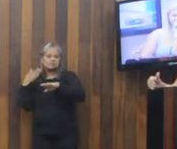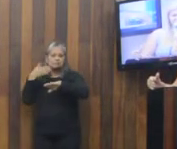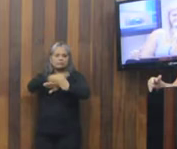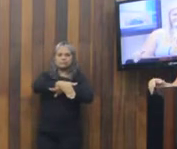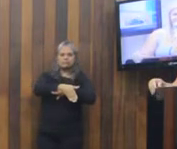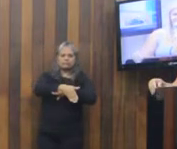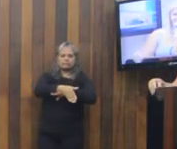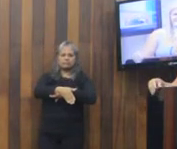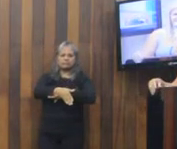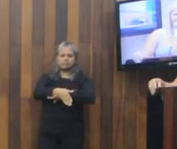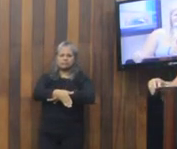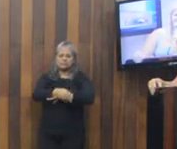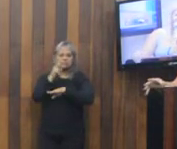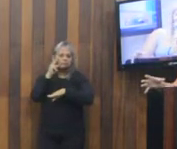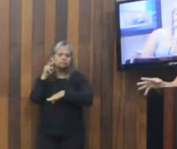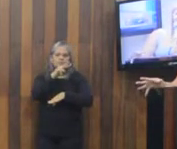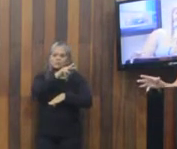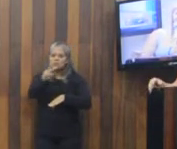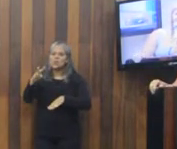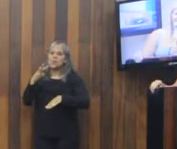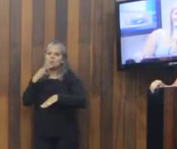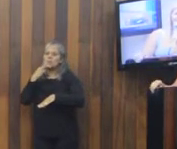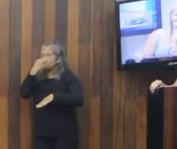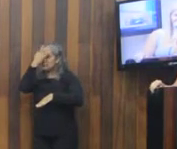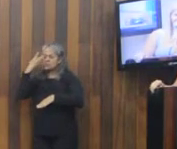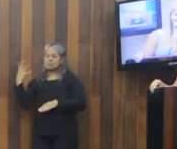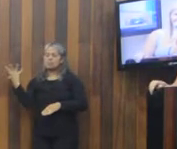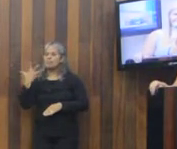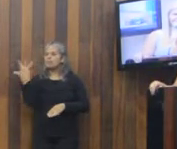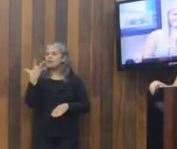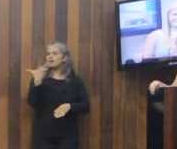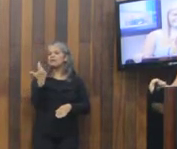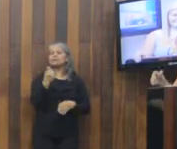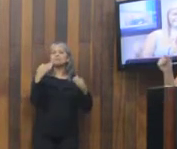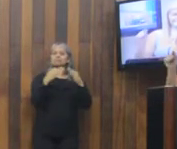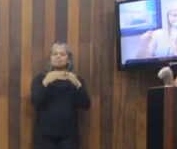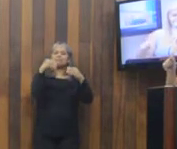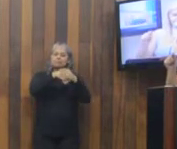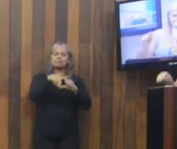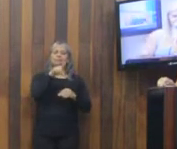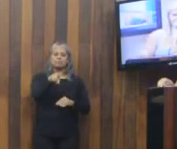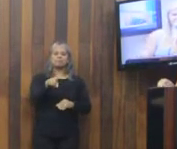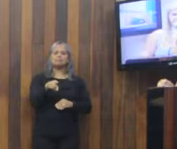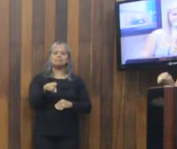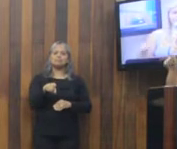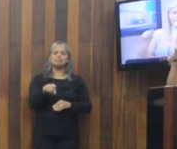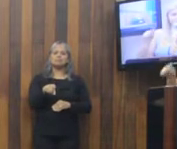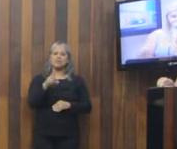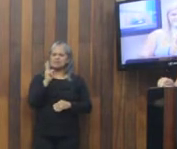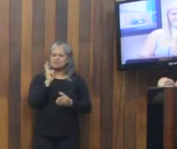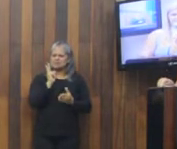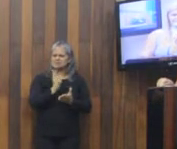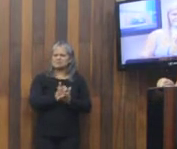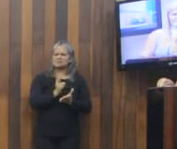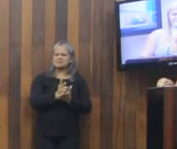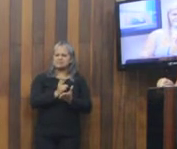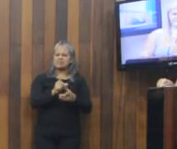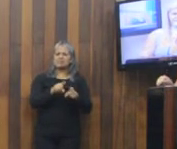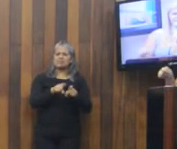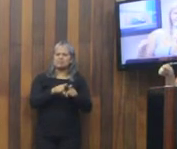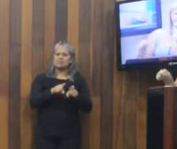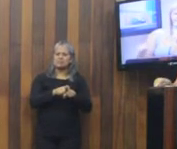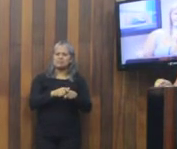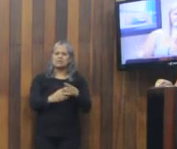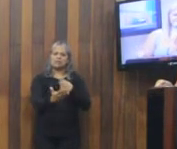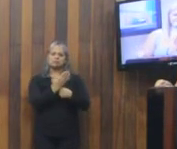tirar um pouquinho do seu tempo, você vai conhecer pessoas maravilhosas que moram ali também e que são a mão de obra do comércio da cidade,